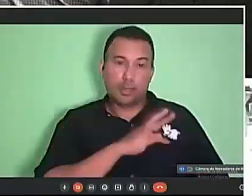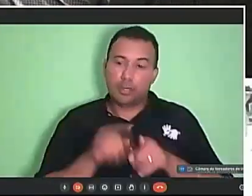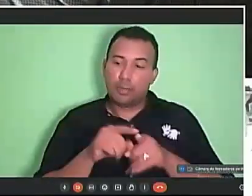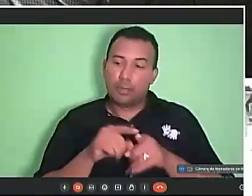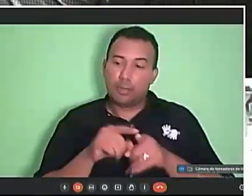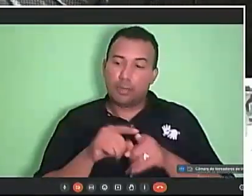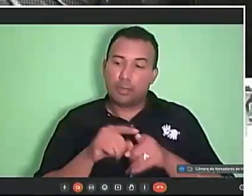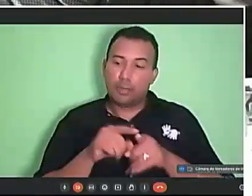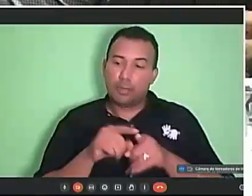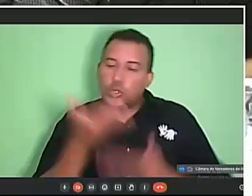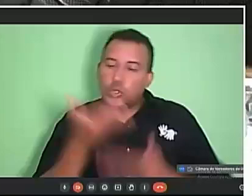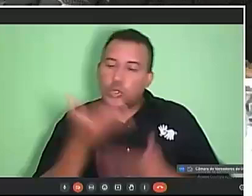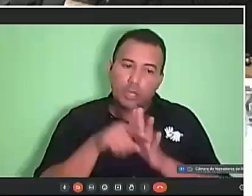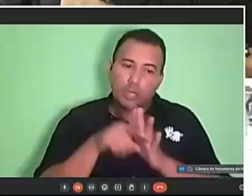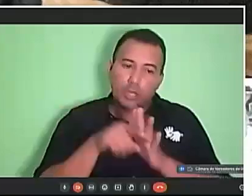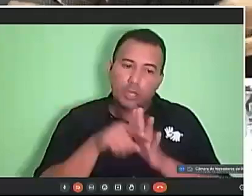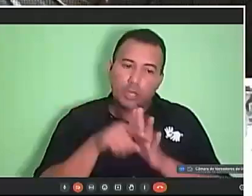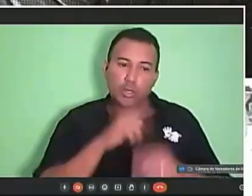resultado.